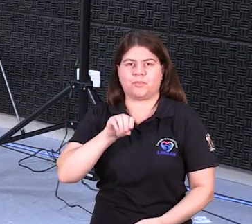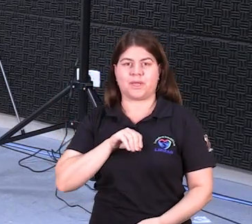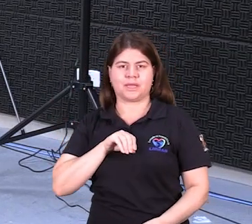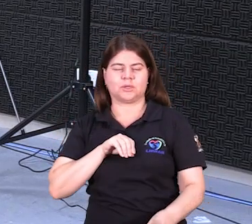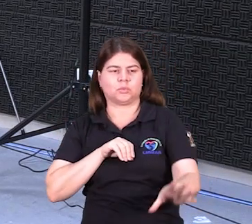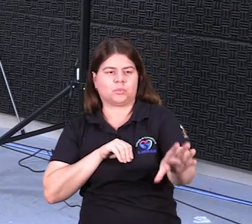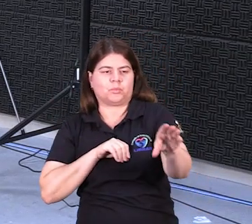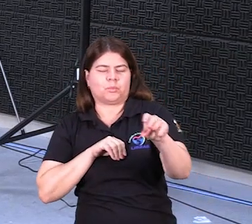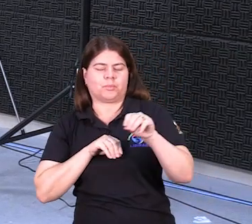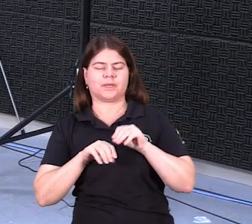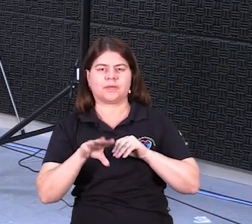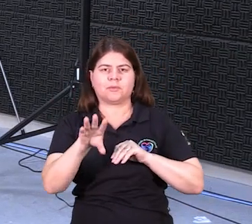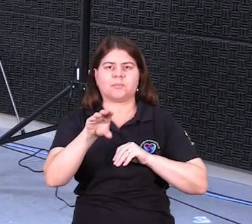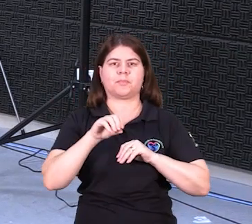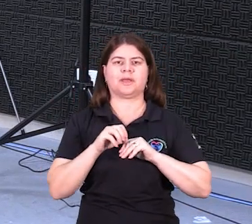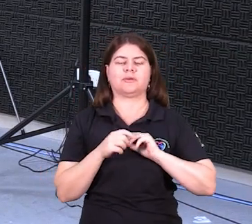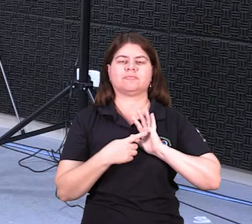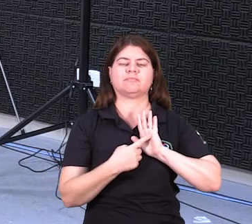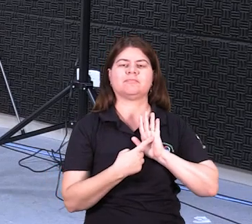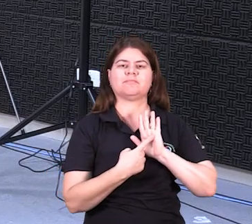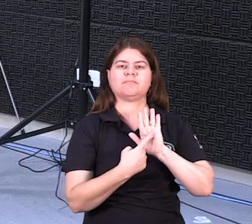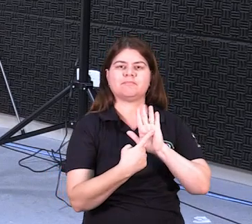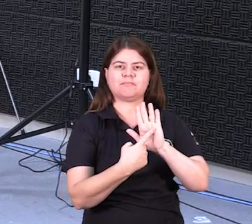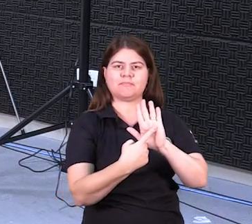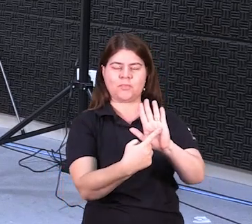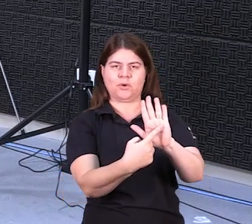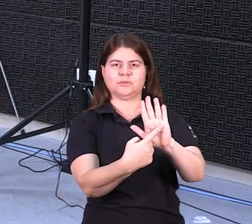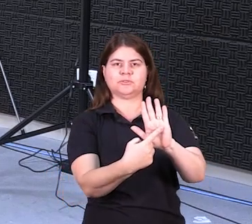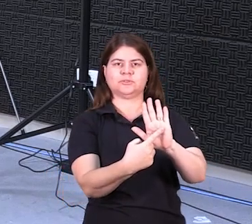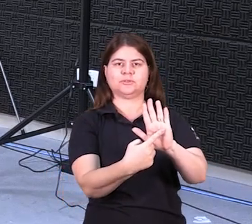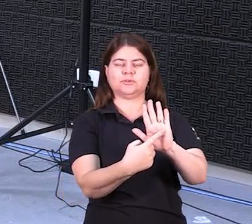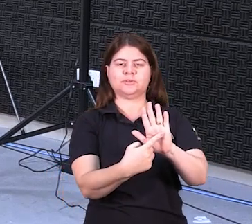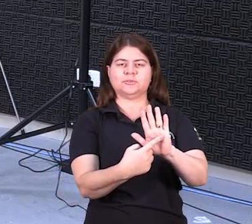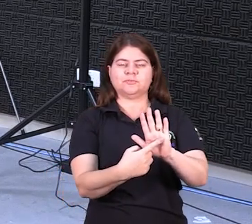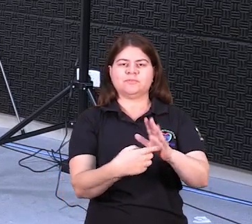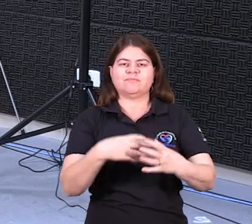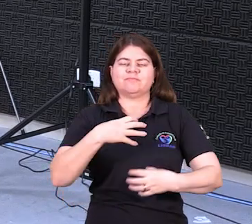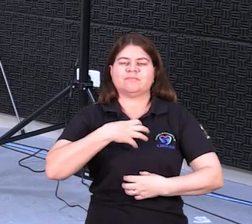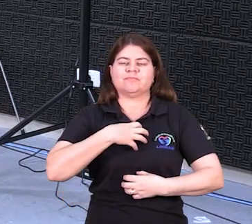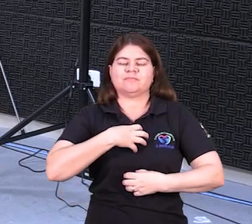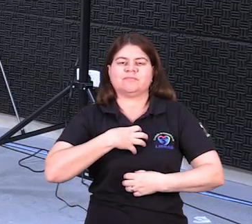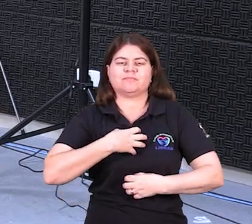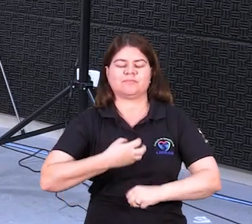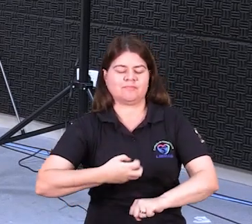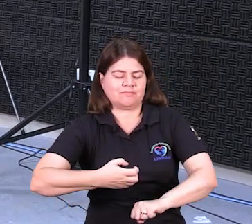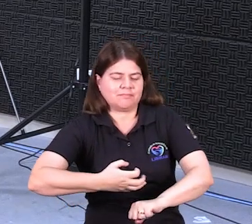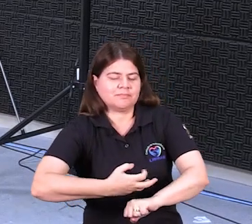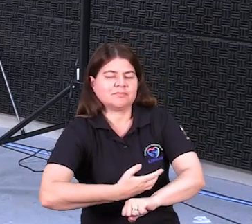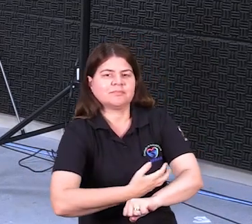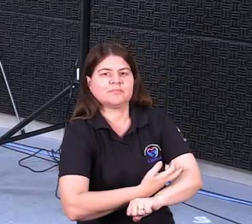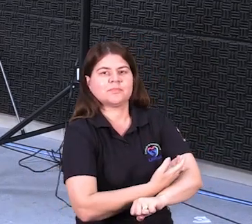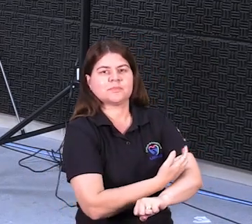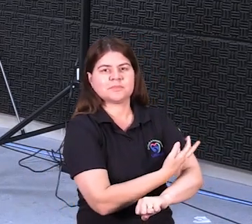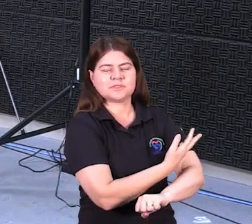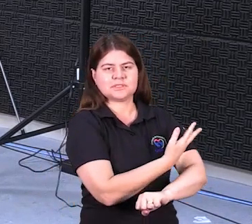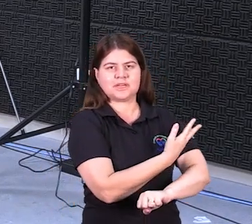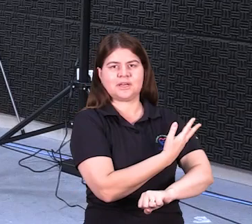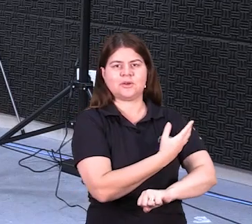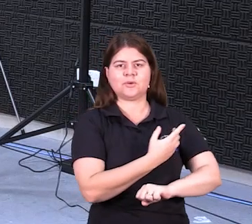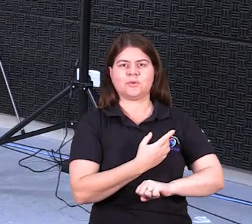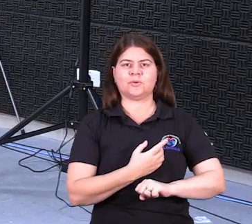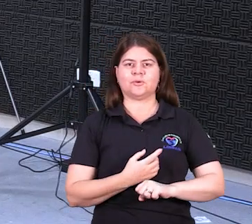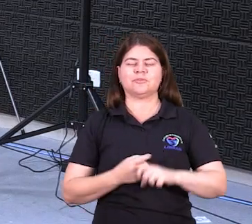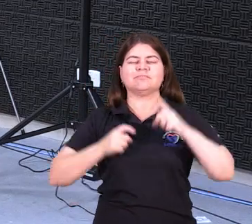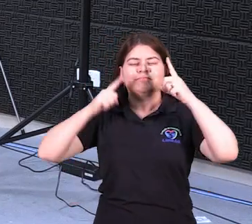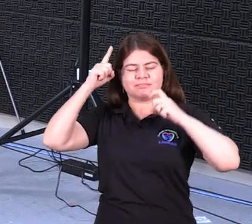coisa, só que ela é muito expressa pelo sentimento, pela